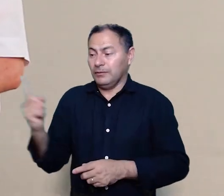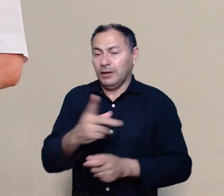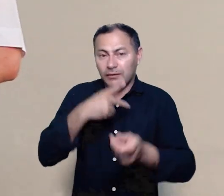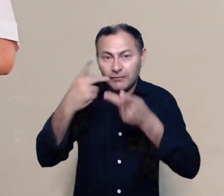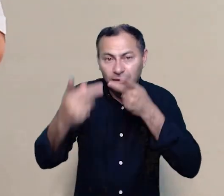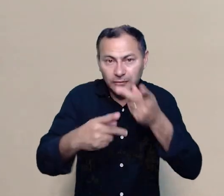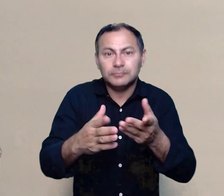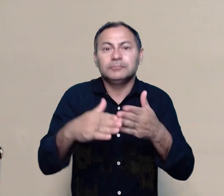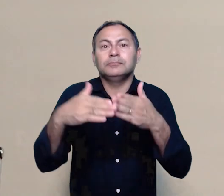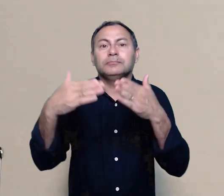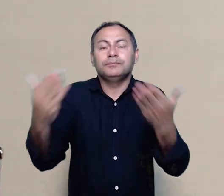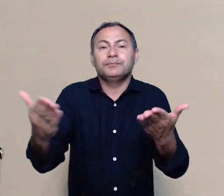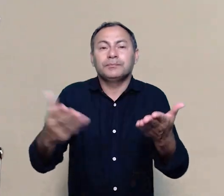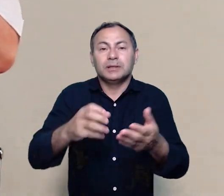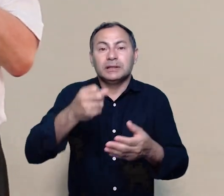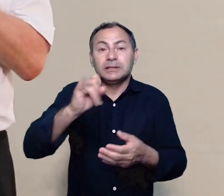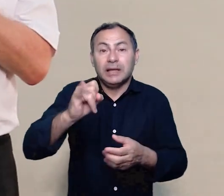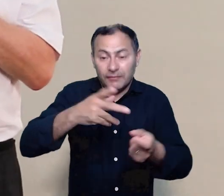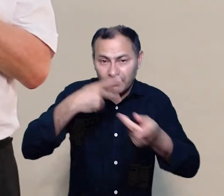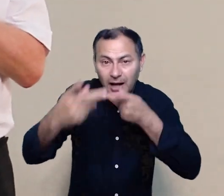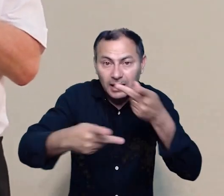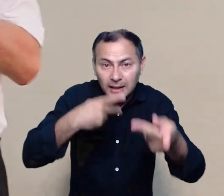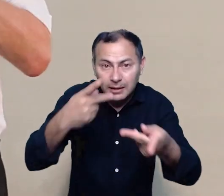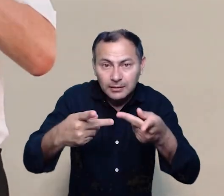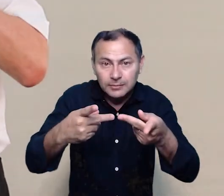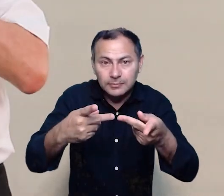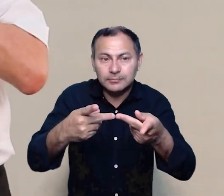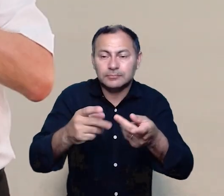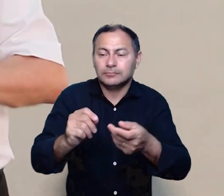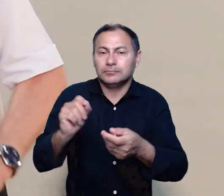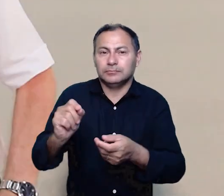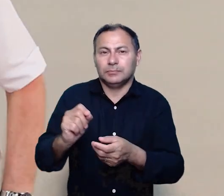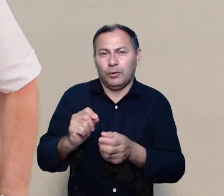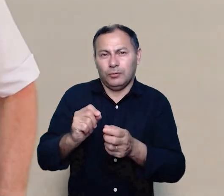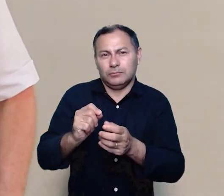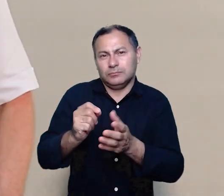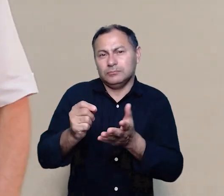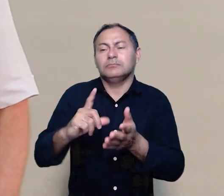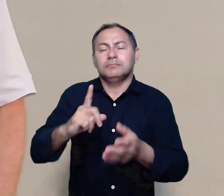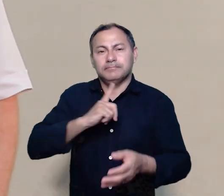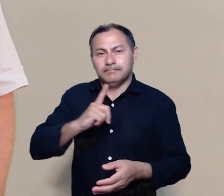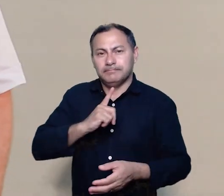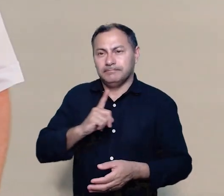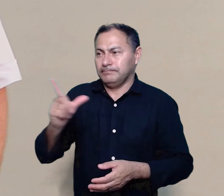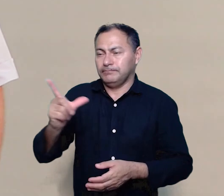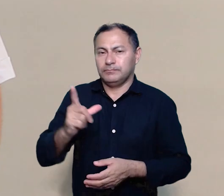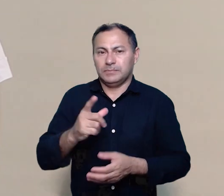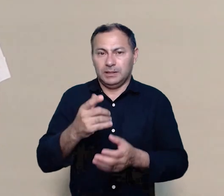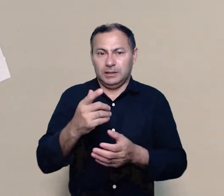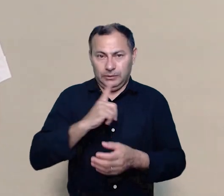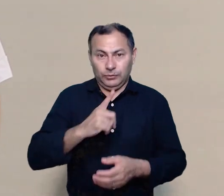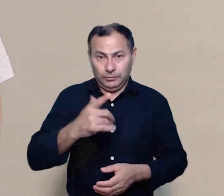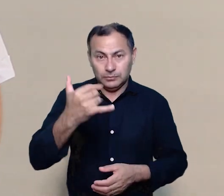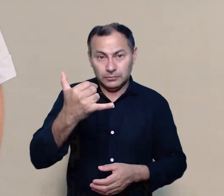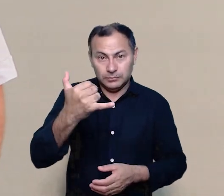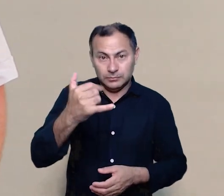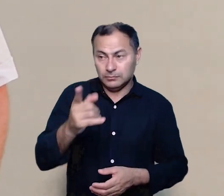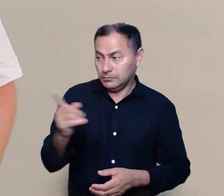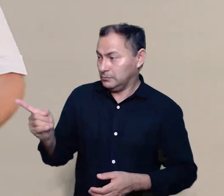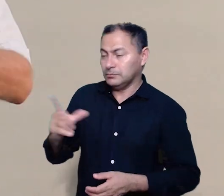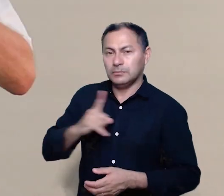Filho. Quando se fala, aqui eu tenho